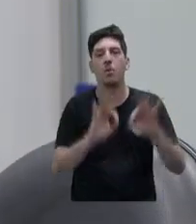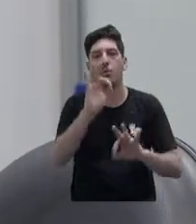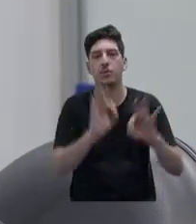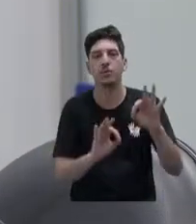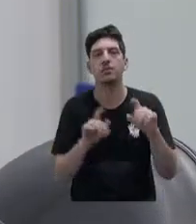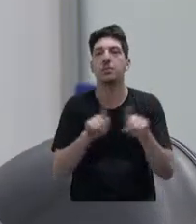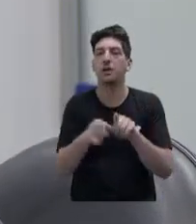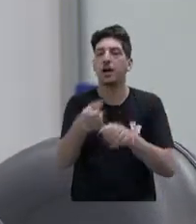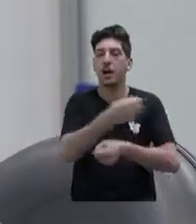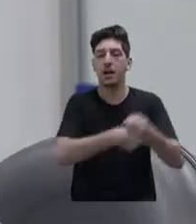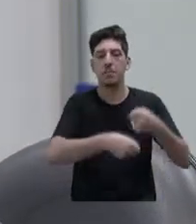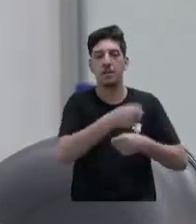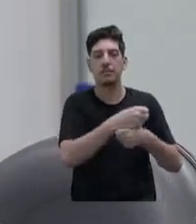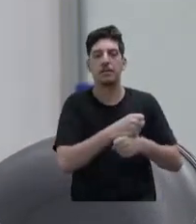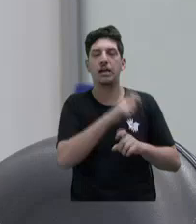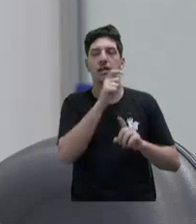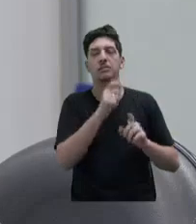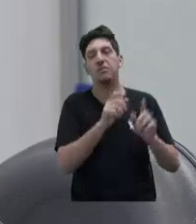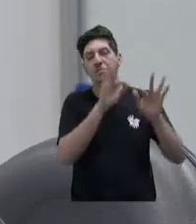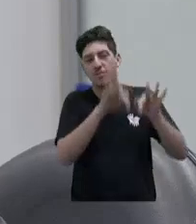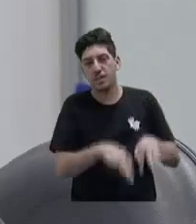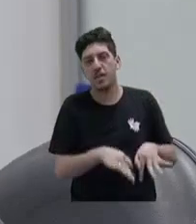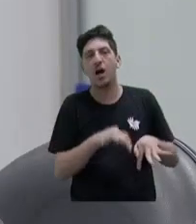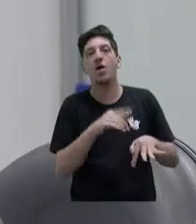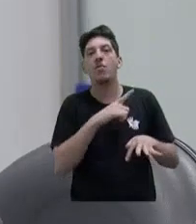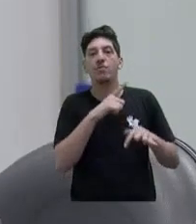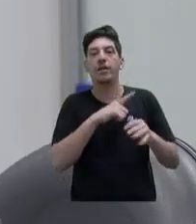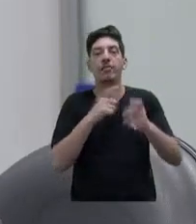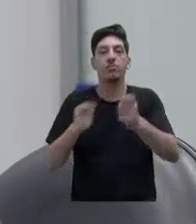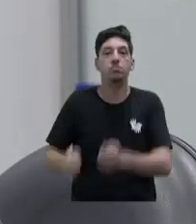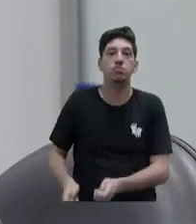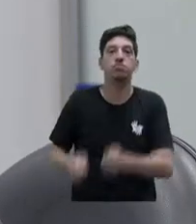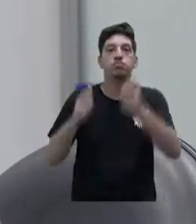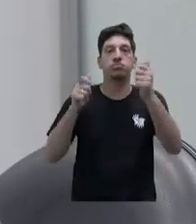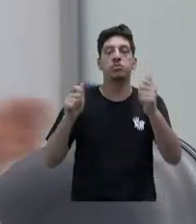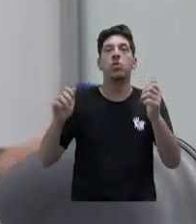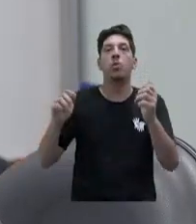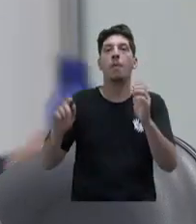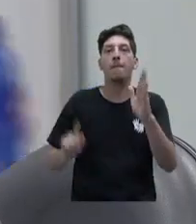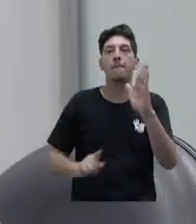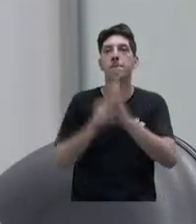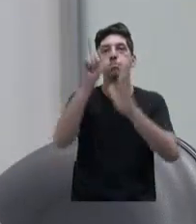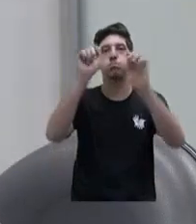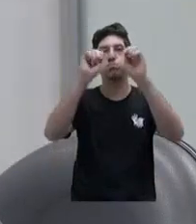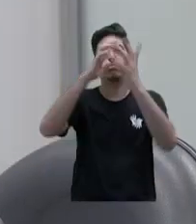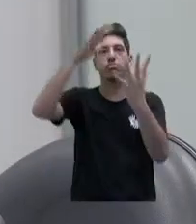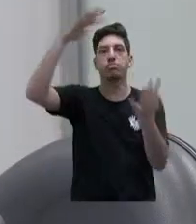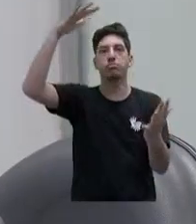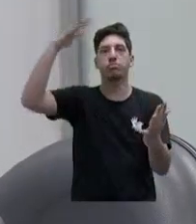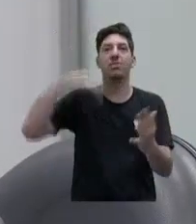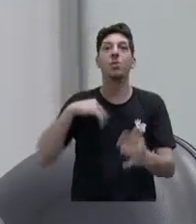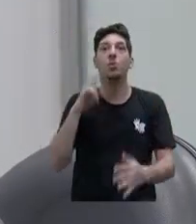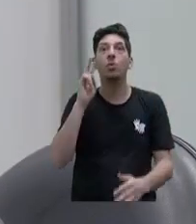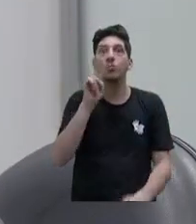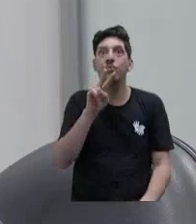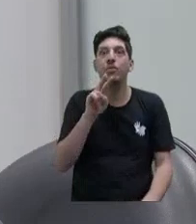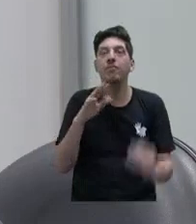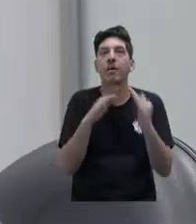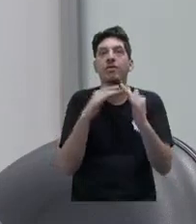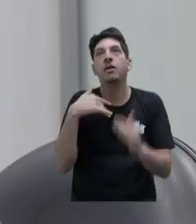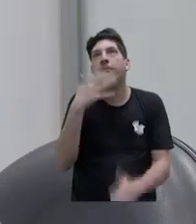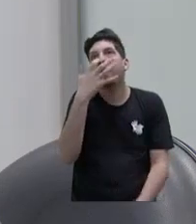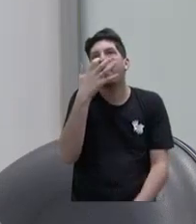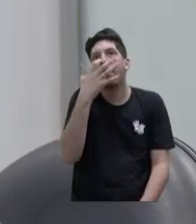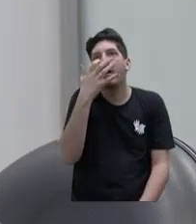Final do ano passado, o Réveillon, com fogos. Eu falo que eu fui ainda privilegiado, consegui ver da minha casa. Uma quantidade